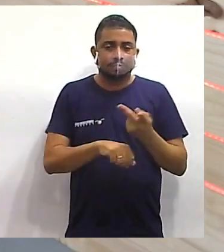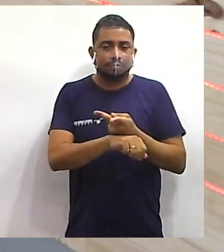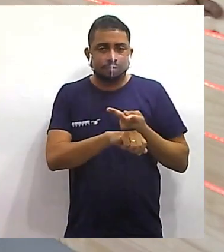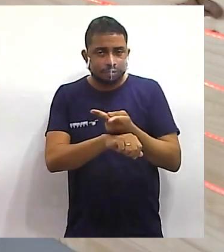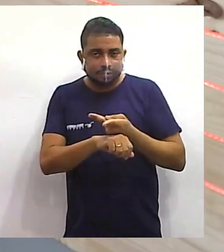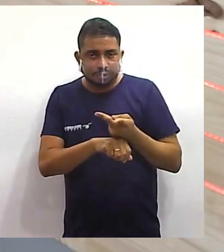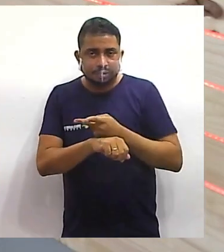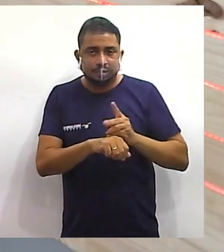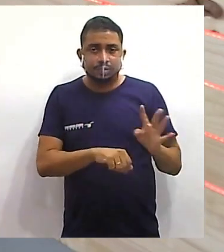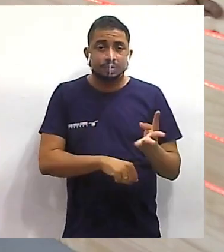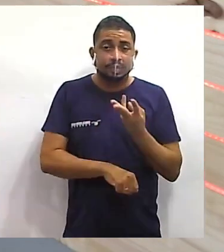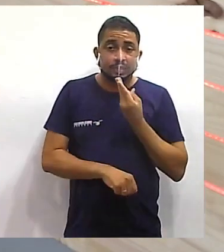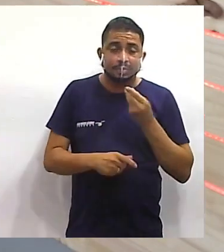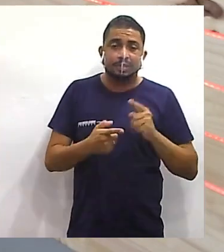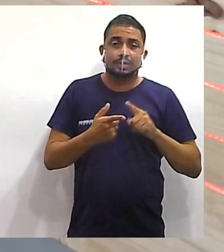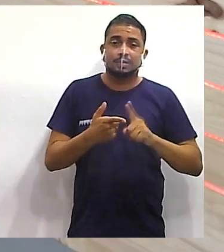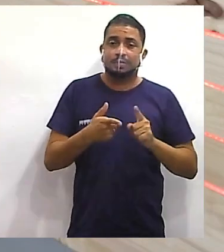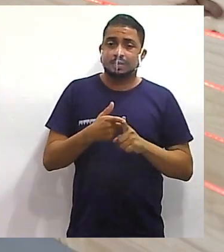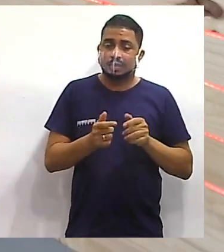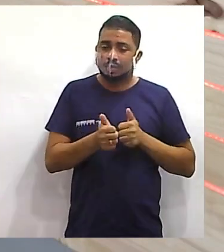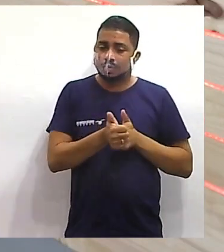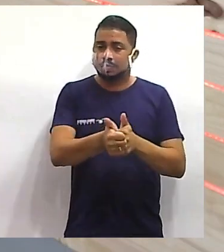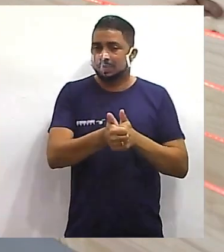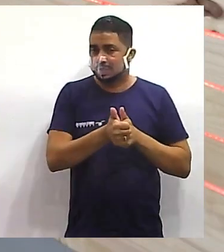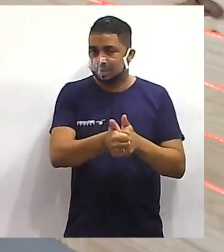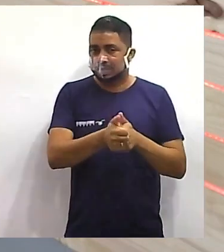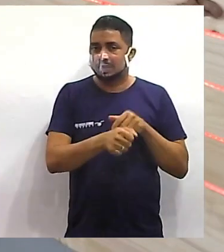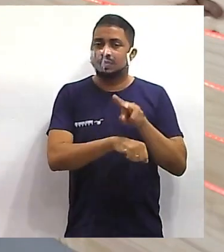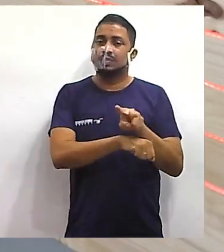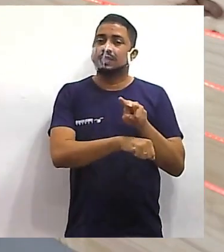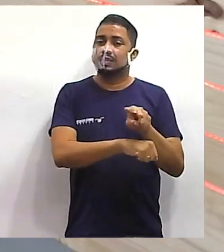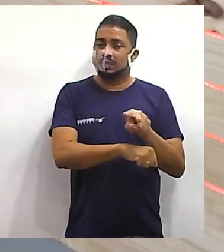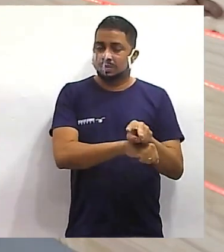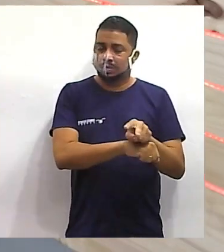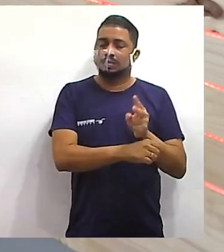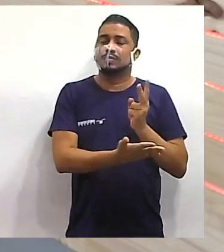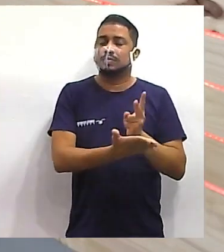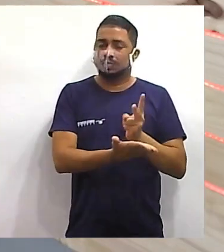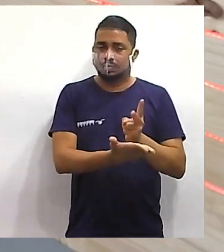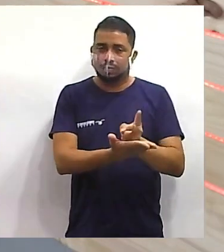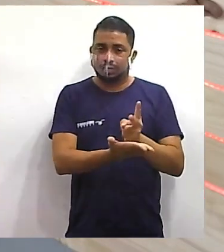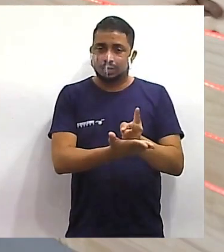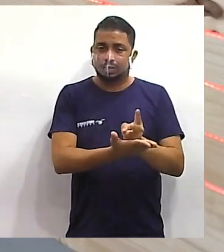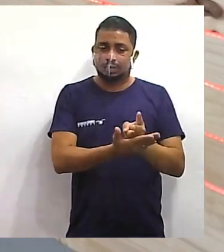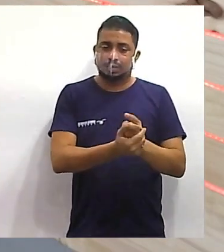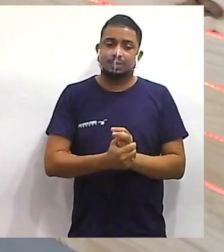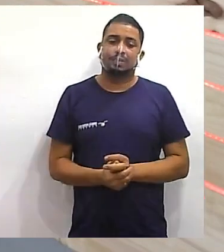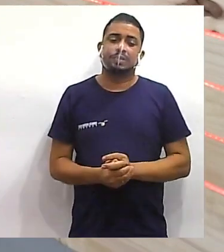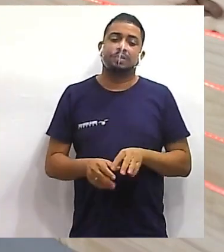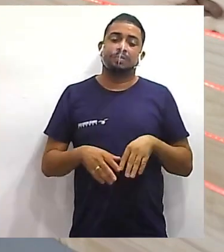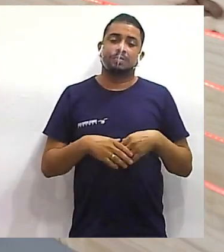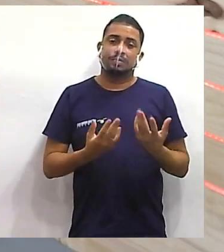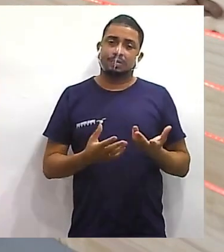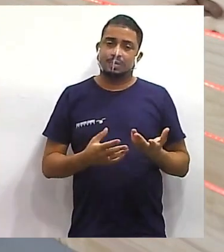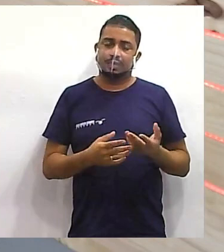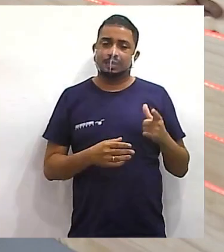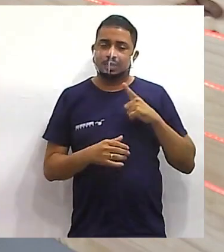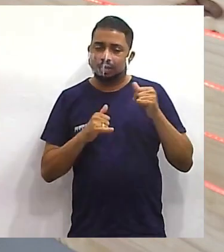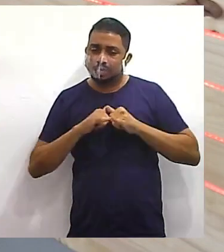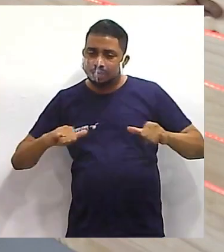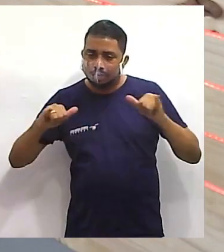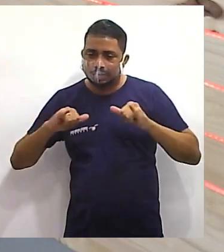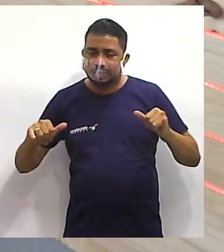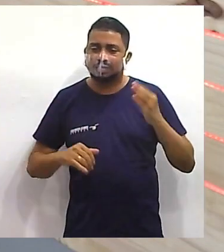esse conhecimento e acompanhando, né, essa fiscalização constante para Exato. estar por dentro, né,